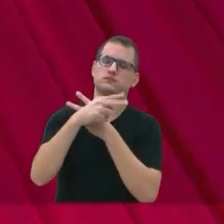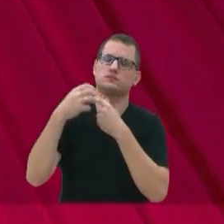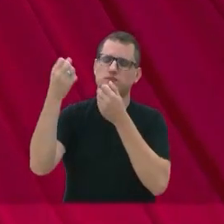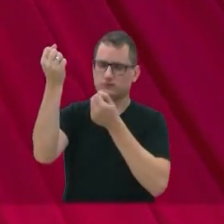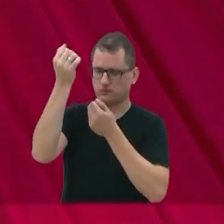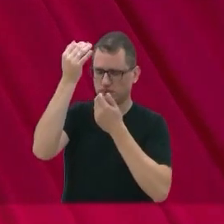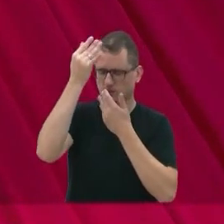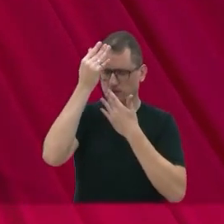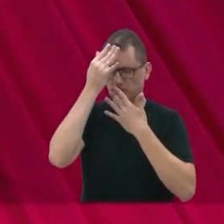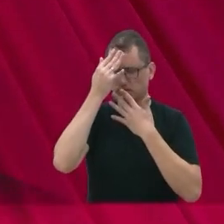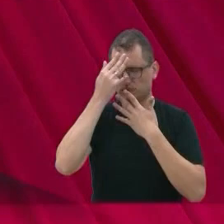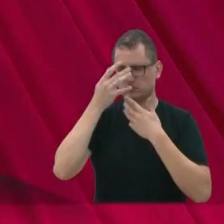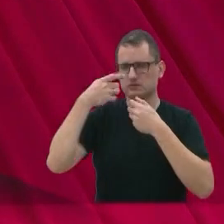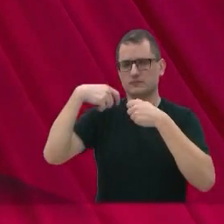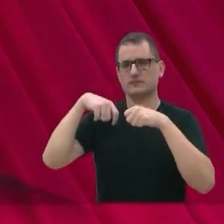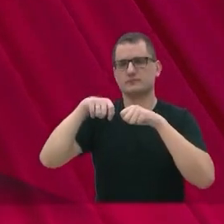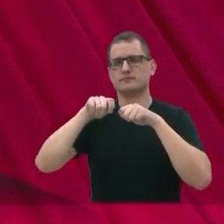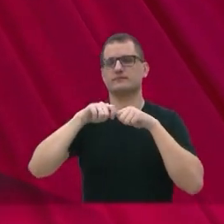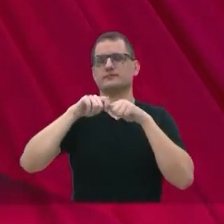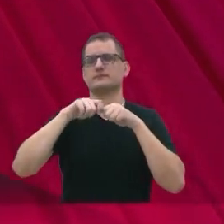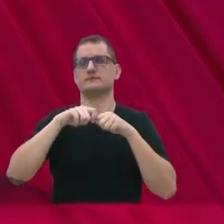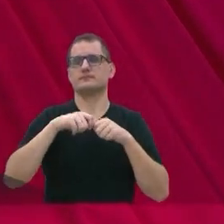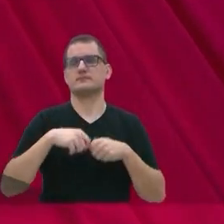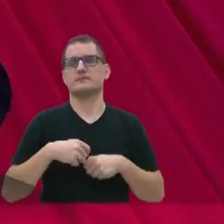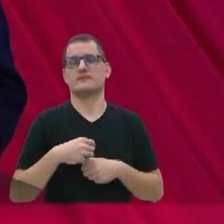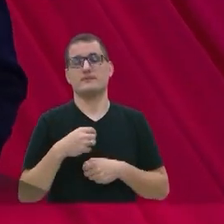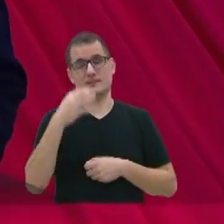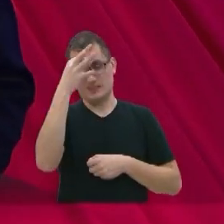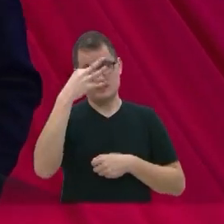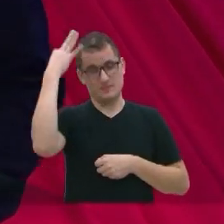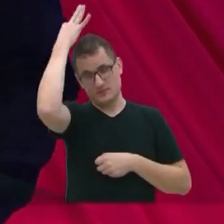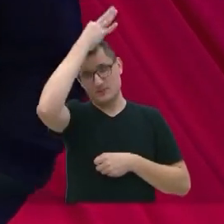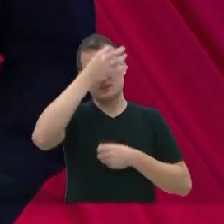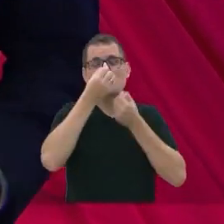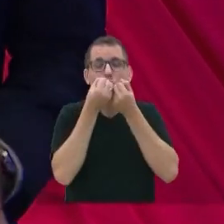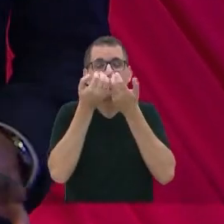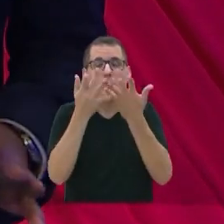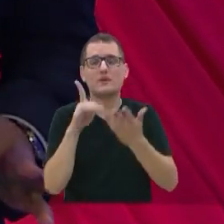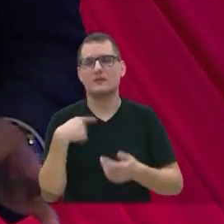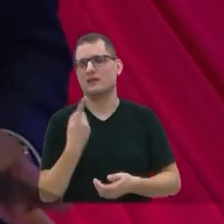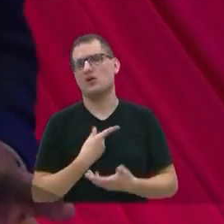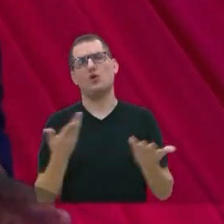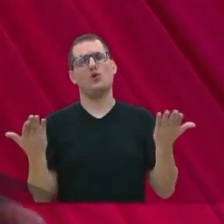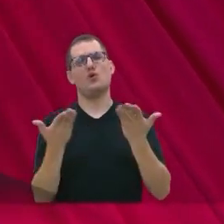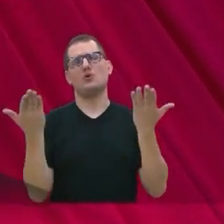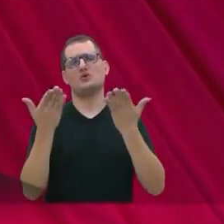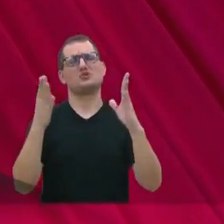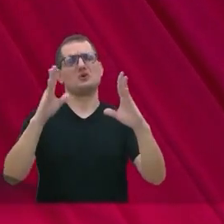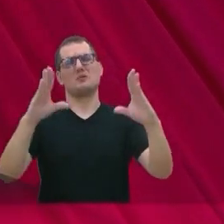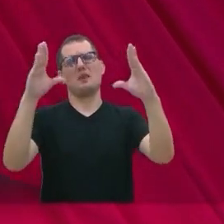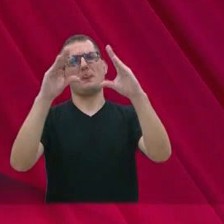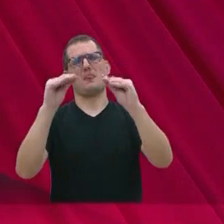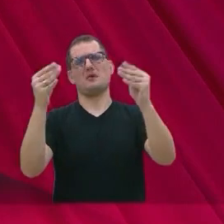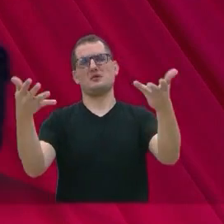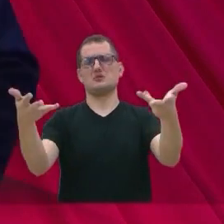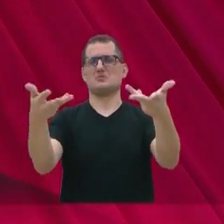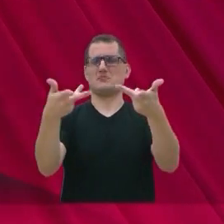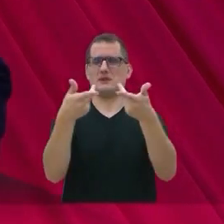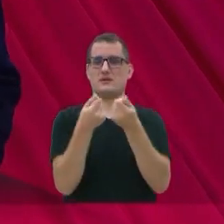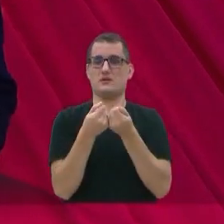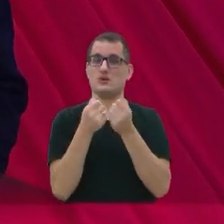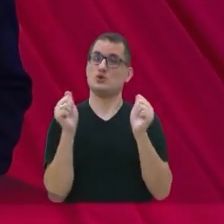acende em mim, sopra Espírito Santo, gente, que noite maravilhosa